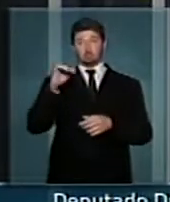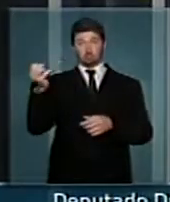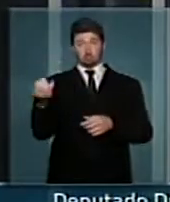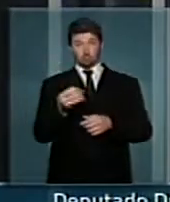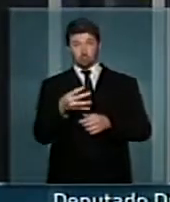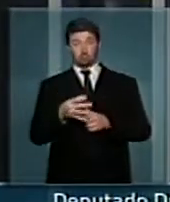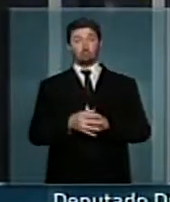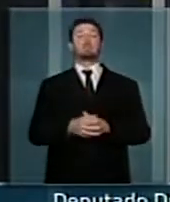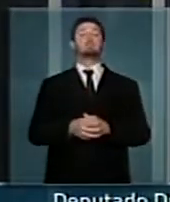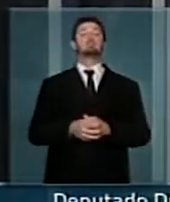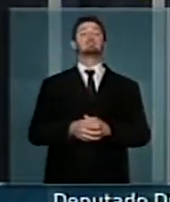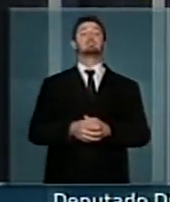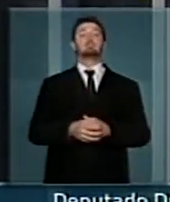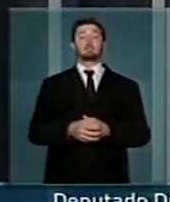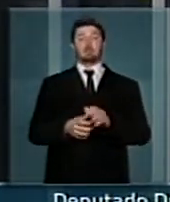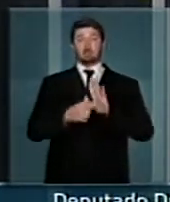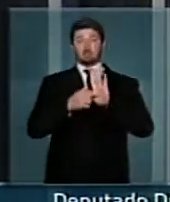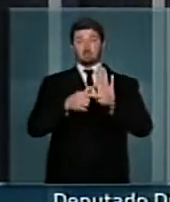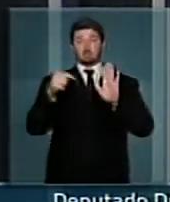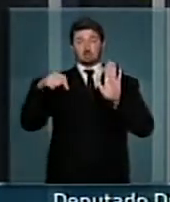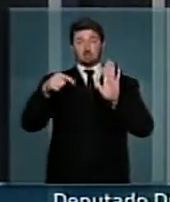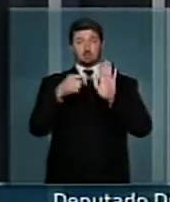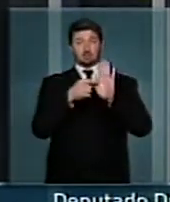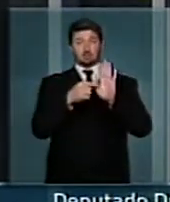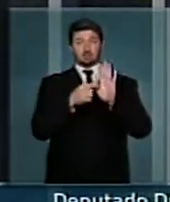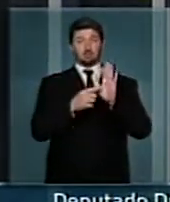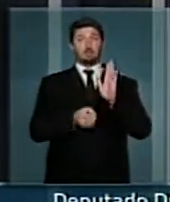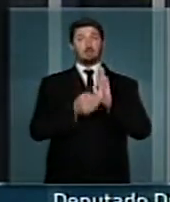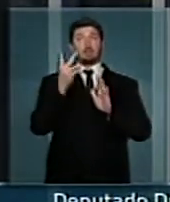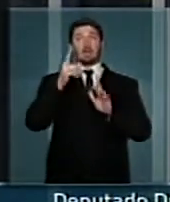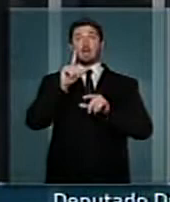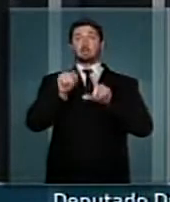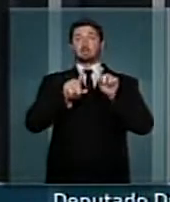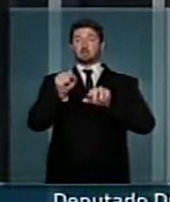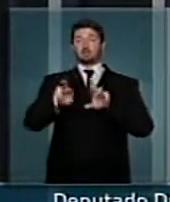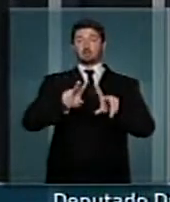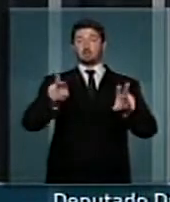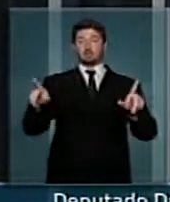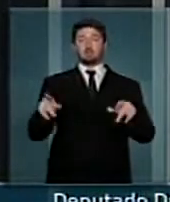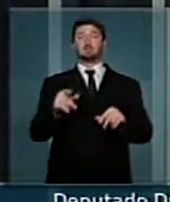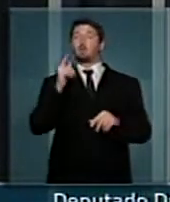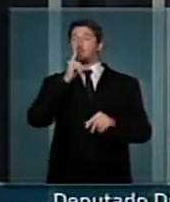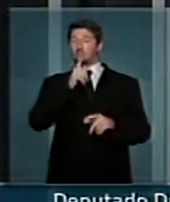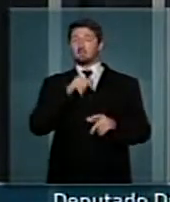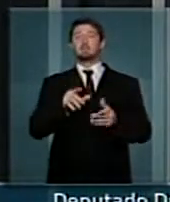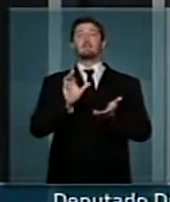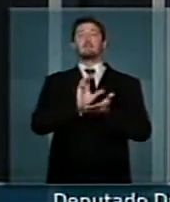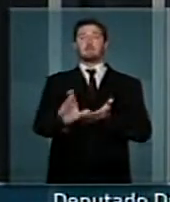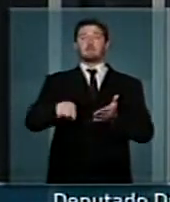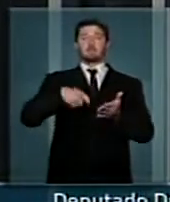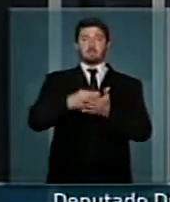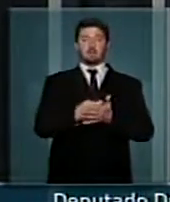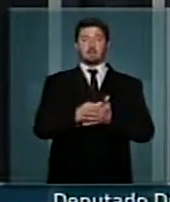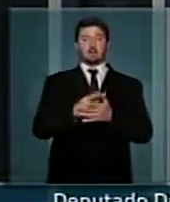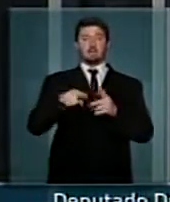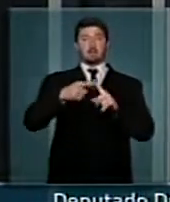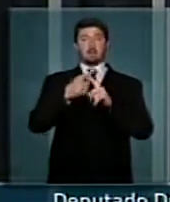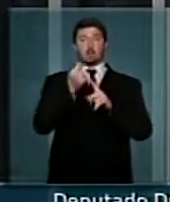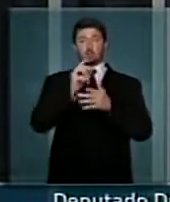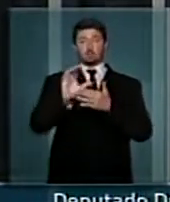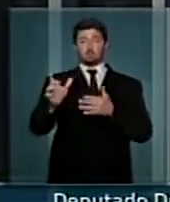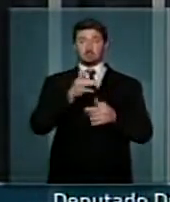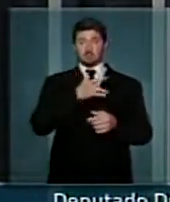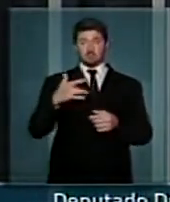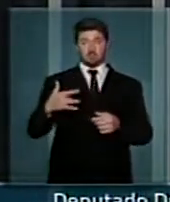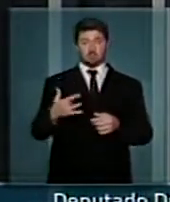imposto. Estamos apontando aqui uma série de alternativas para garantir o financiamento de mais recursos para a